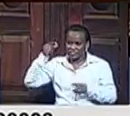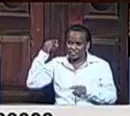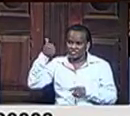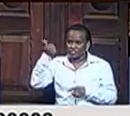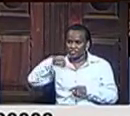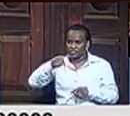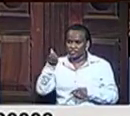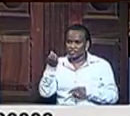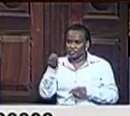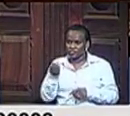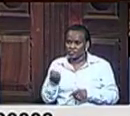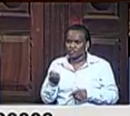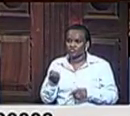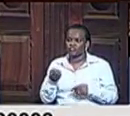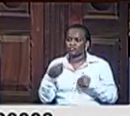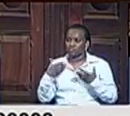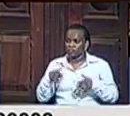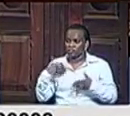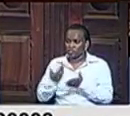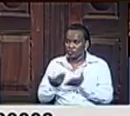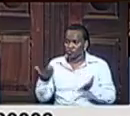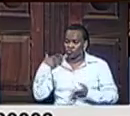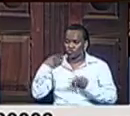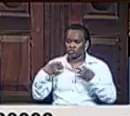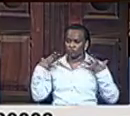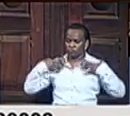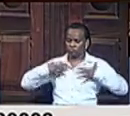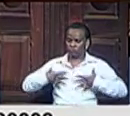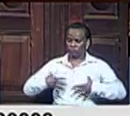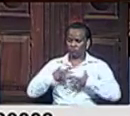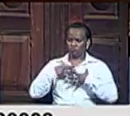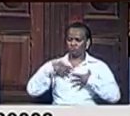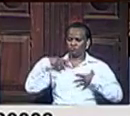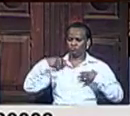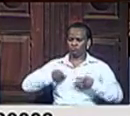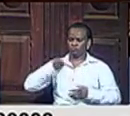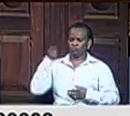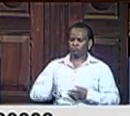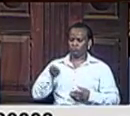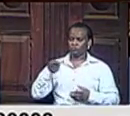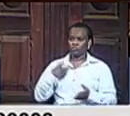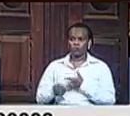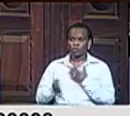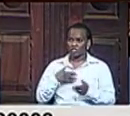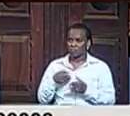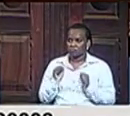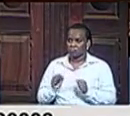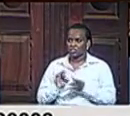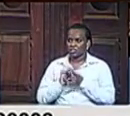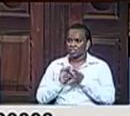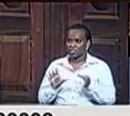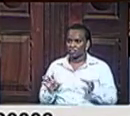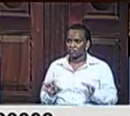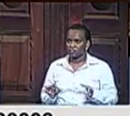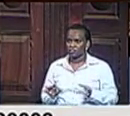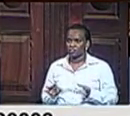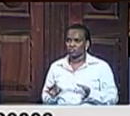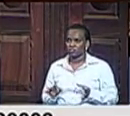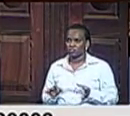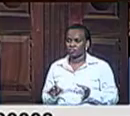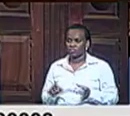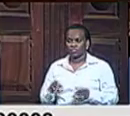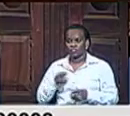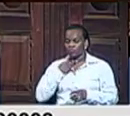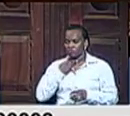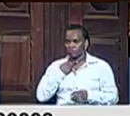juiz que, investido de sua toga, praticar qualquer ato que não lhe seja mais